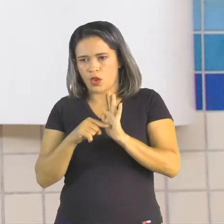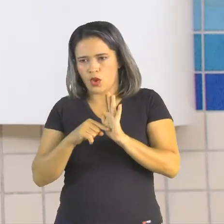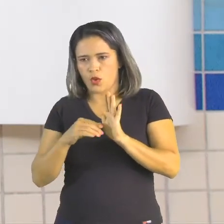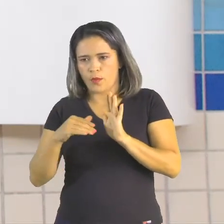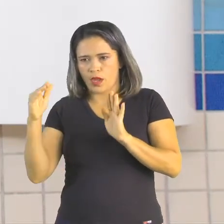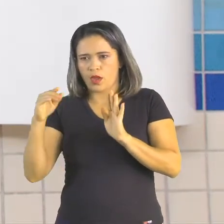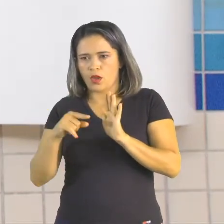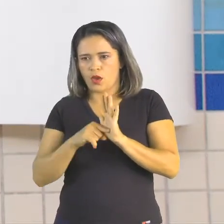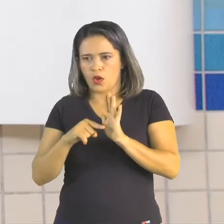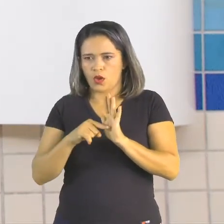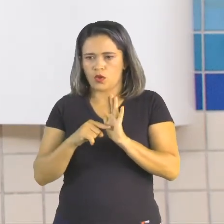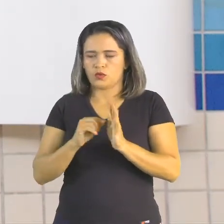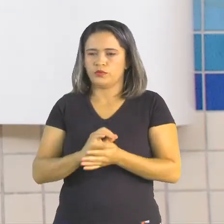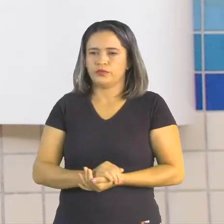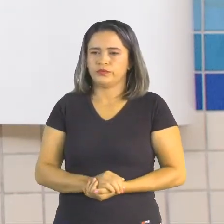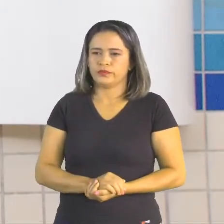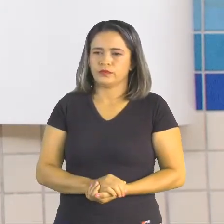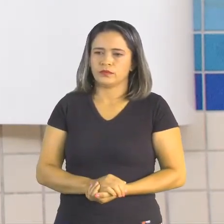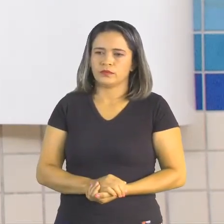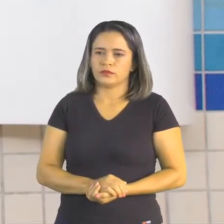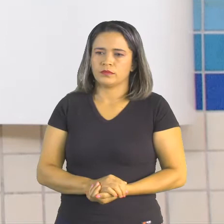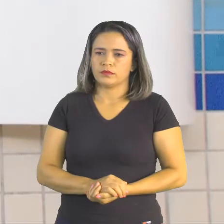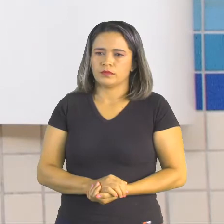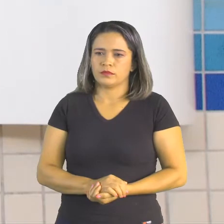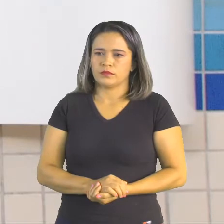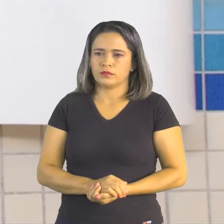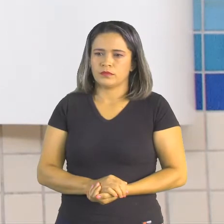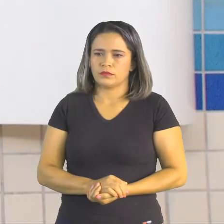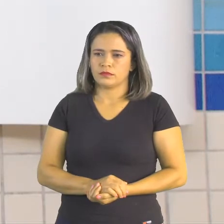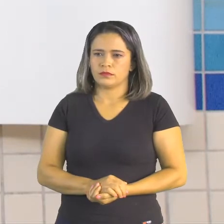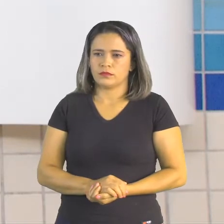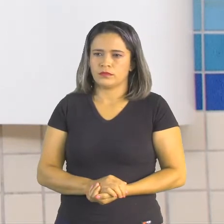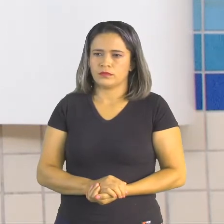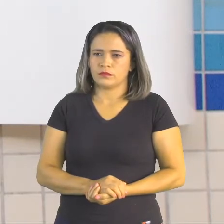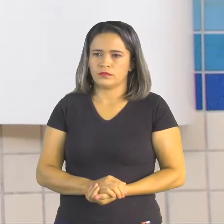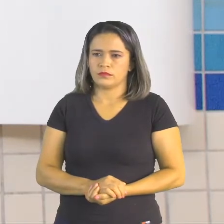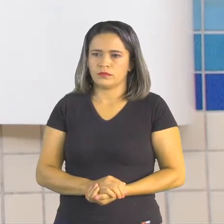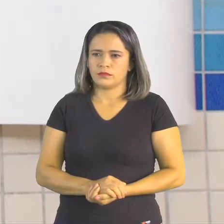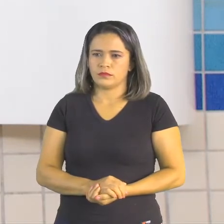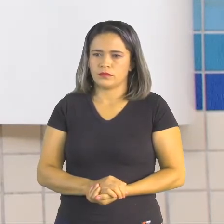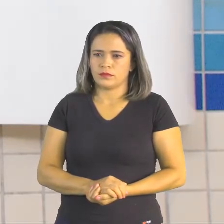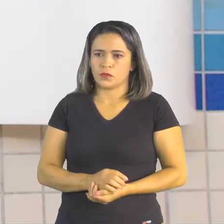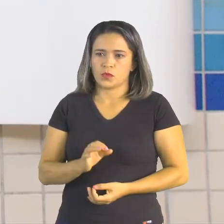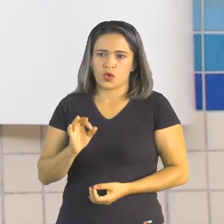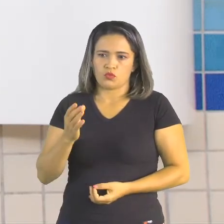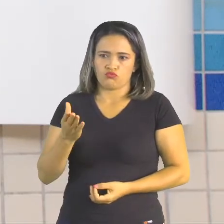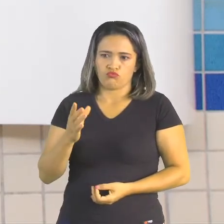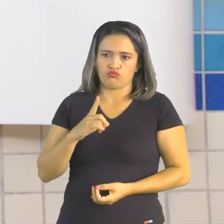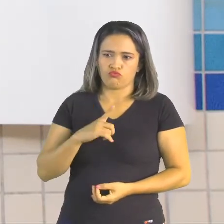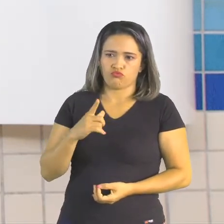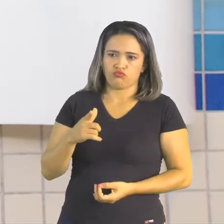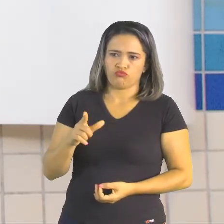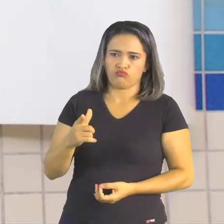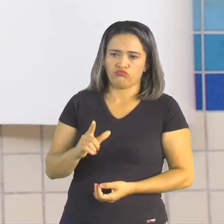que é o sinal dele? Sinal de menos. E faço a subtração como se eu não tivesse